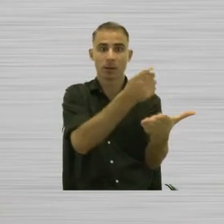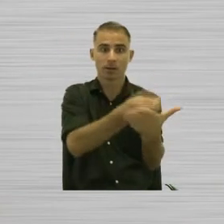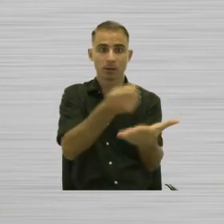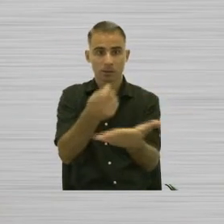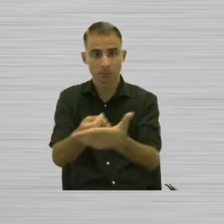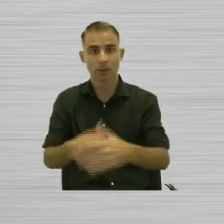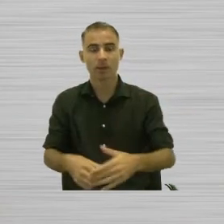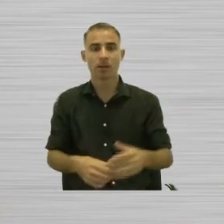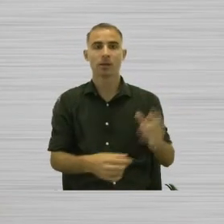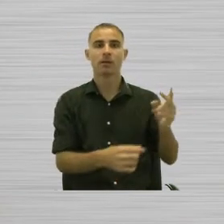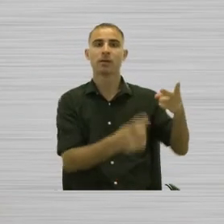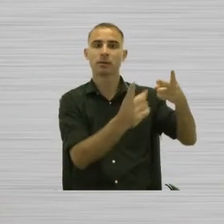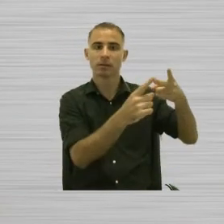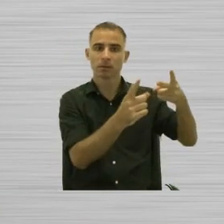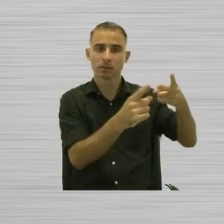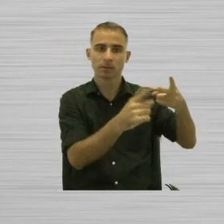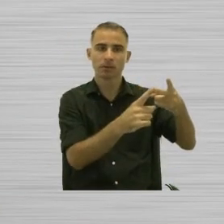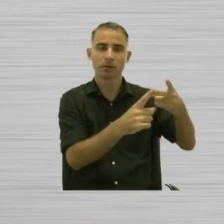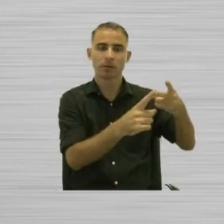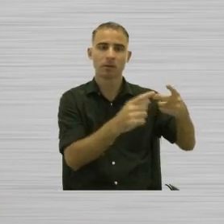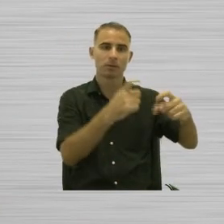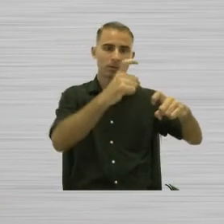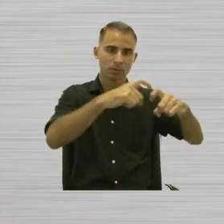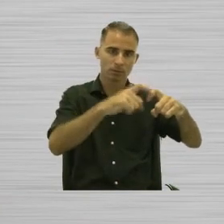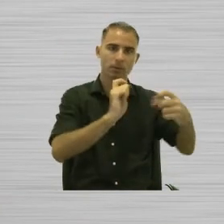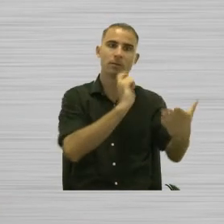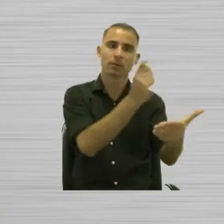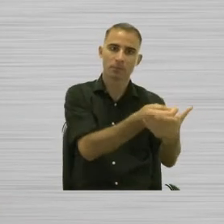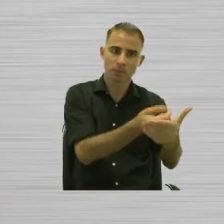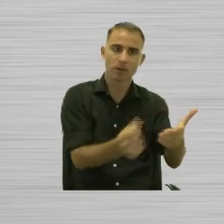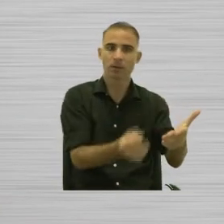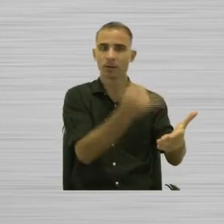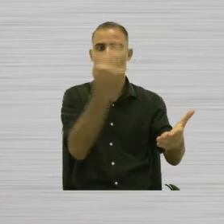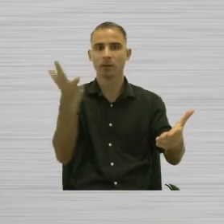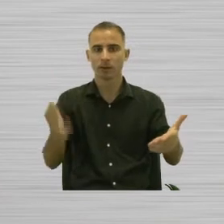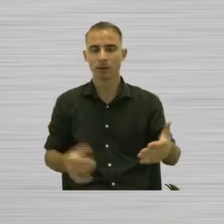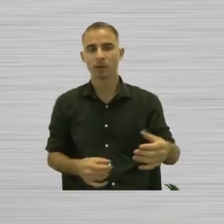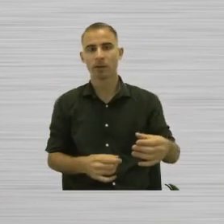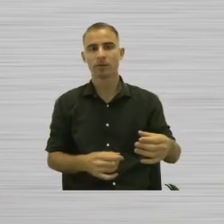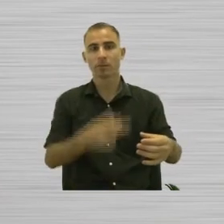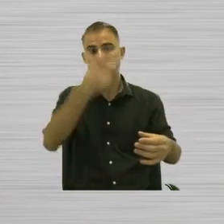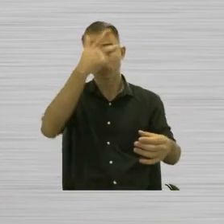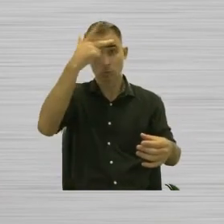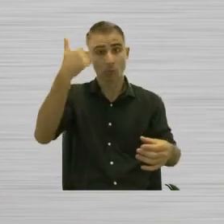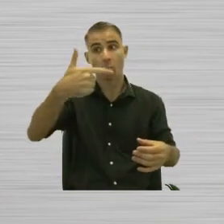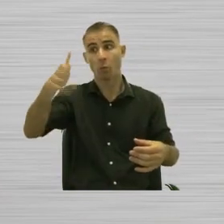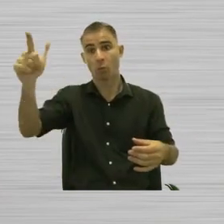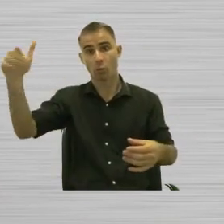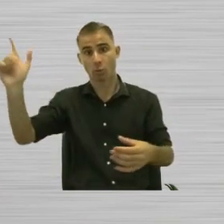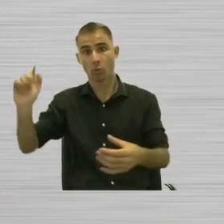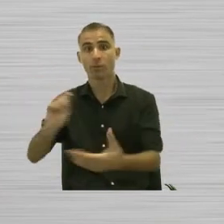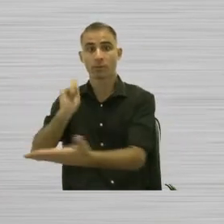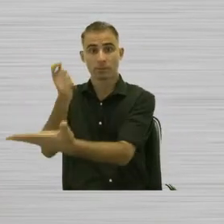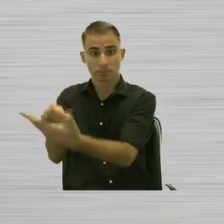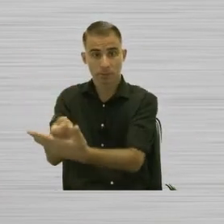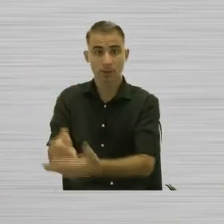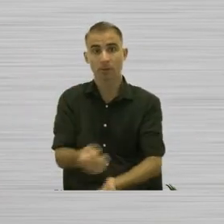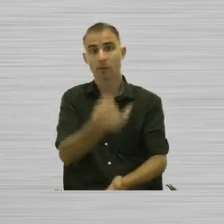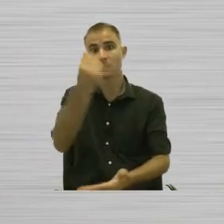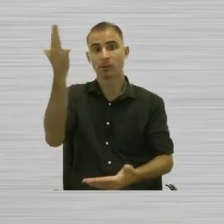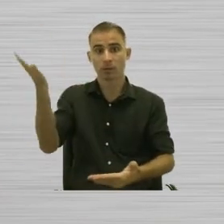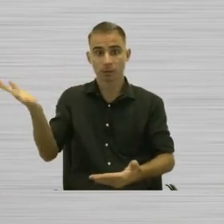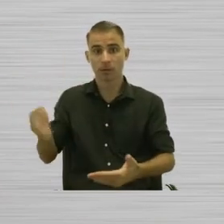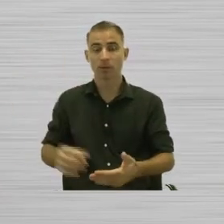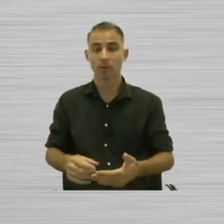médicos 2.670.000, outros serviços de terceiros 728.000, locação de